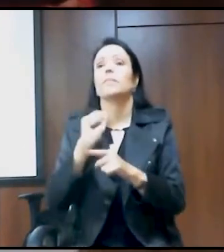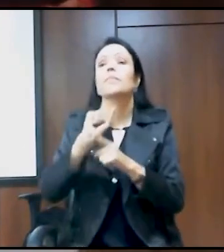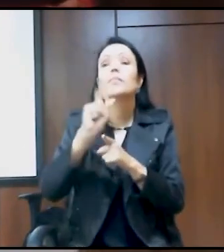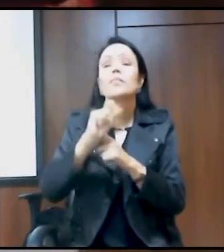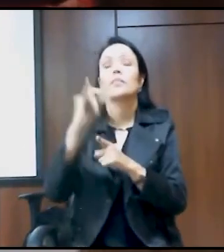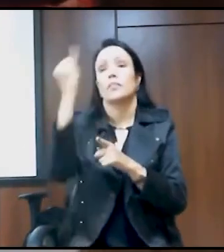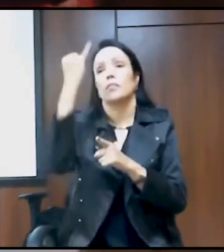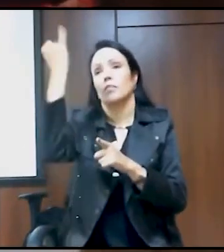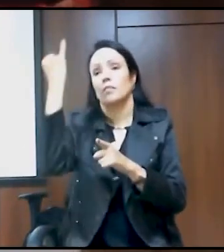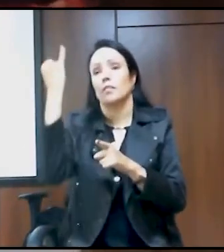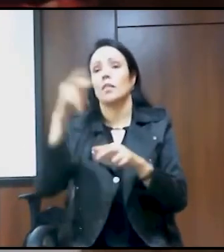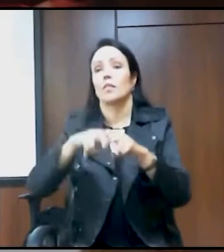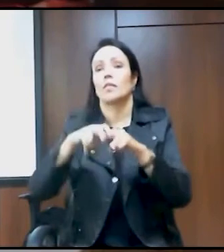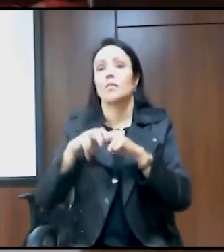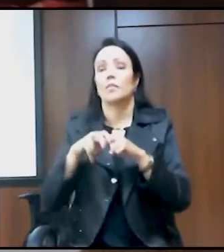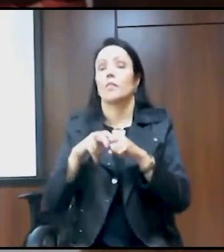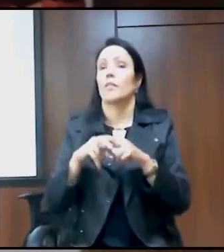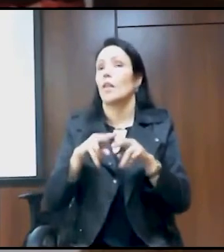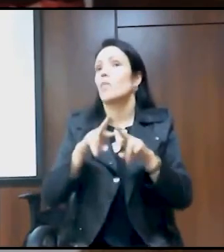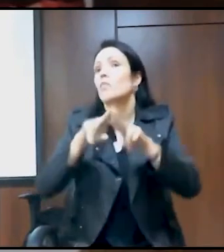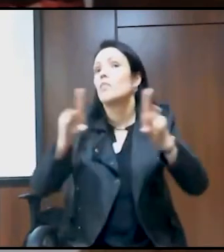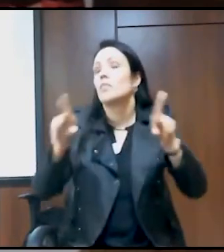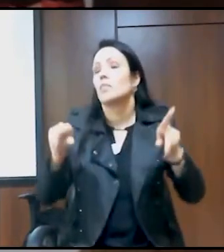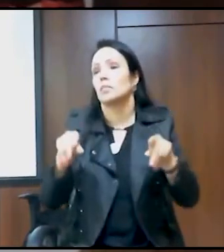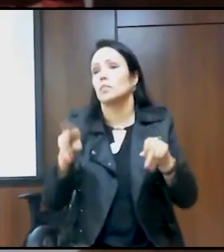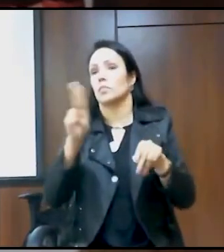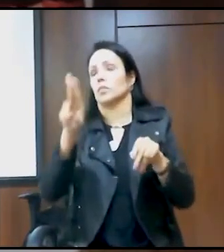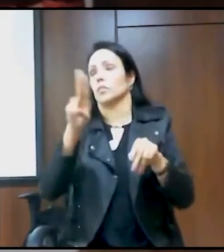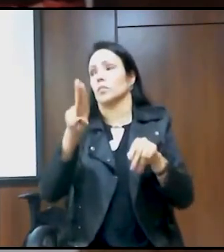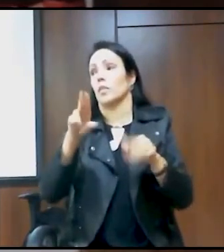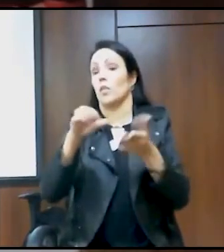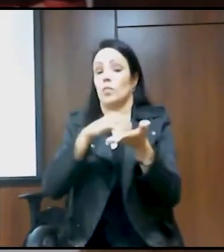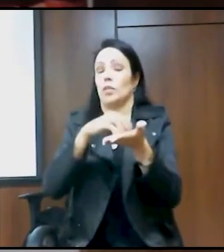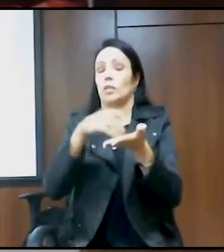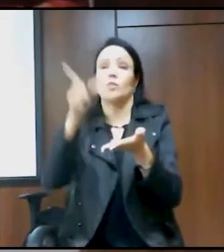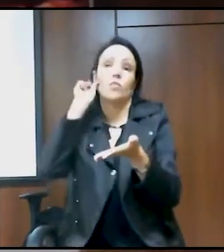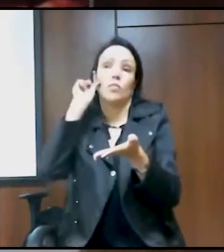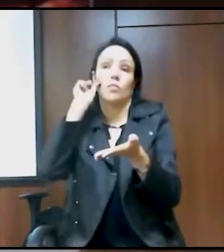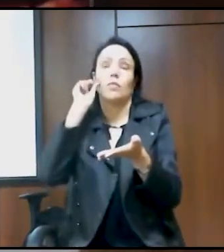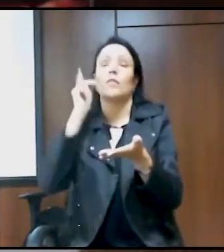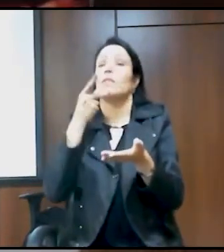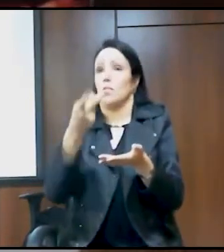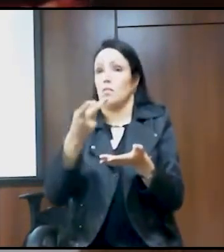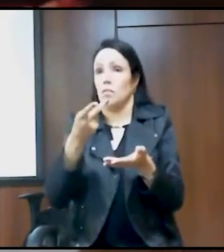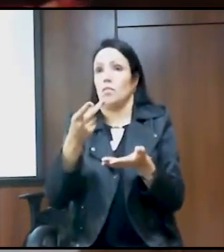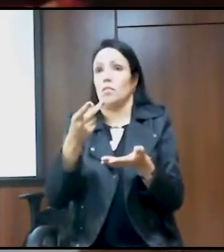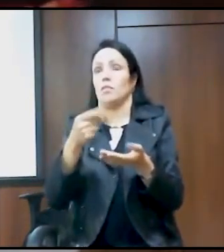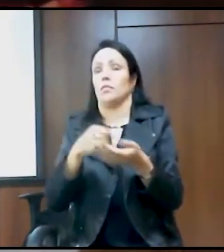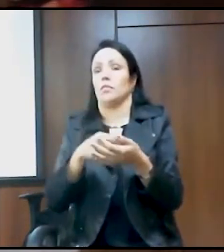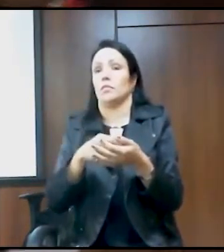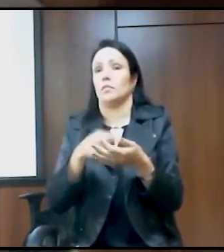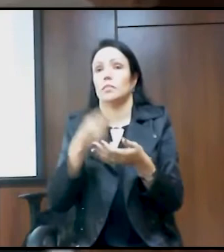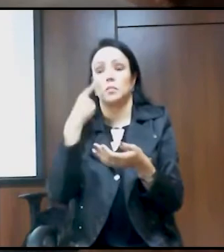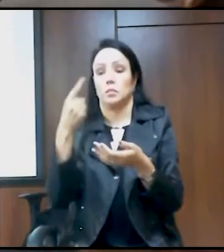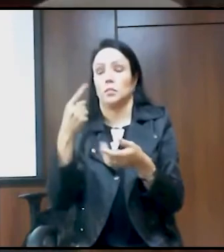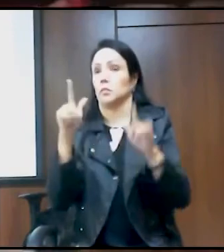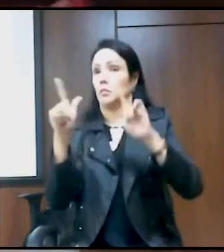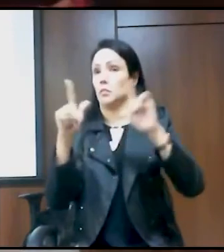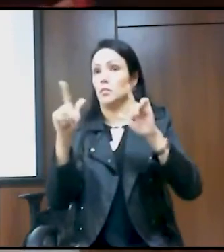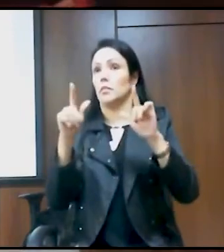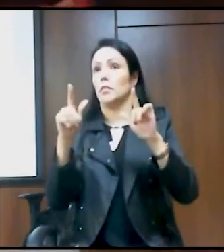importante porque ele é uma ferramenta. Eu escutei ontem no rádio o secretário de Habitação falando sobre isso, né? Sobre